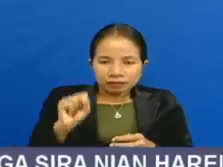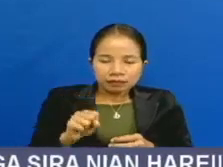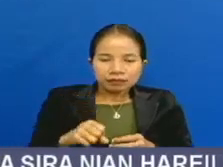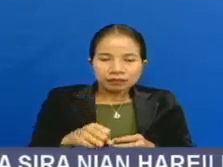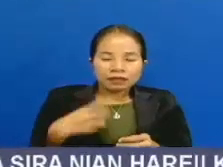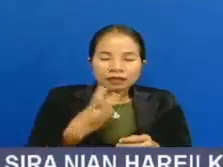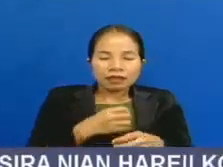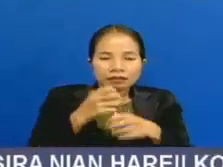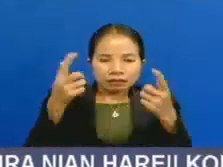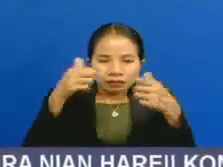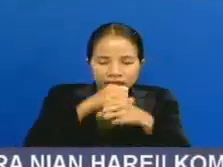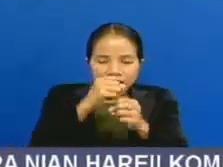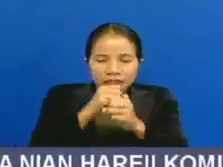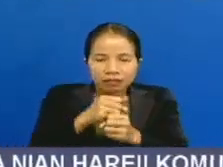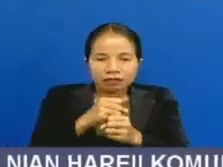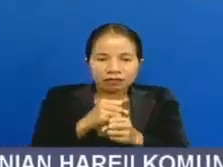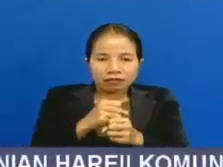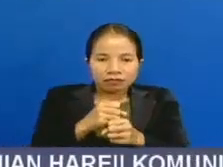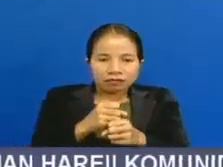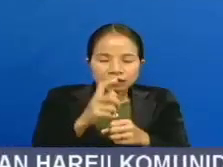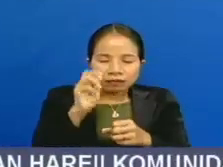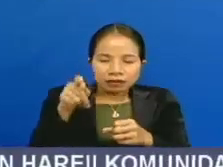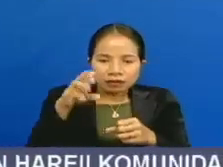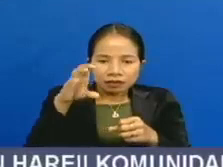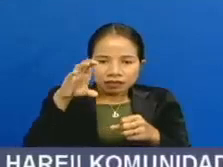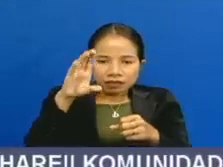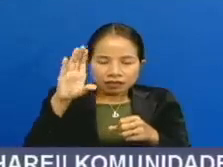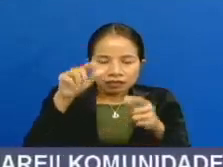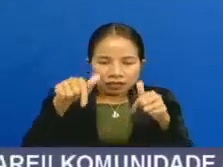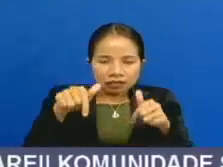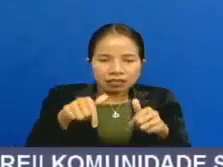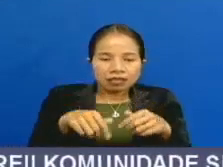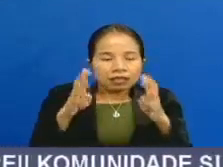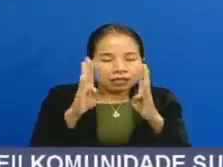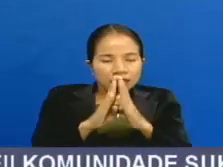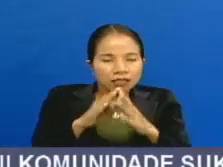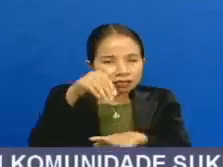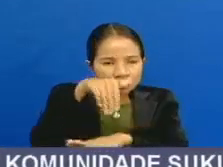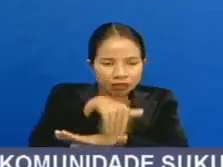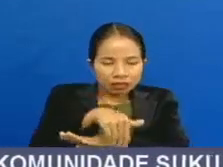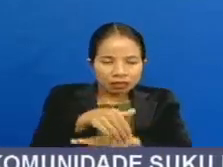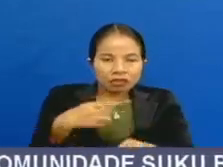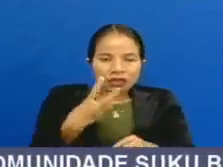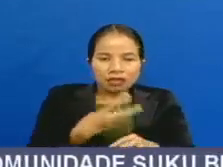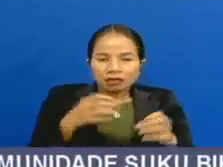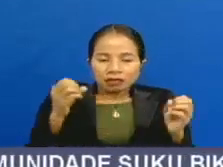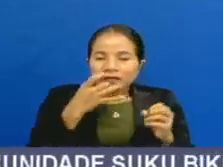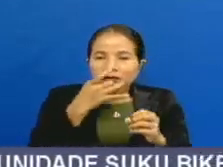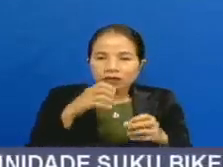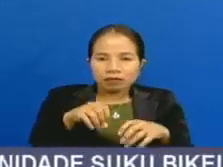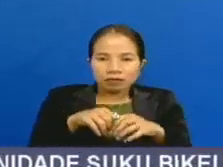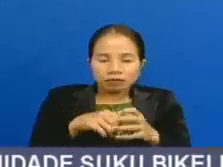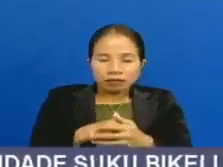ya ne nomo sa saya ami orasaun ya fatin dane sa iya ne sa dala ruma sa kalan serema sa dala ruma ahilalakan